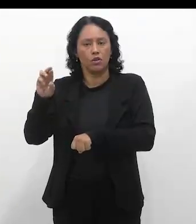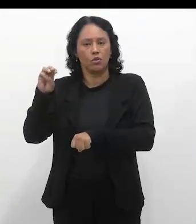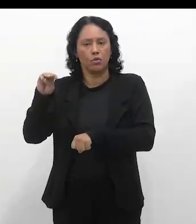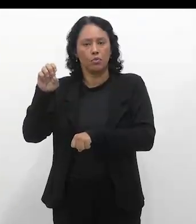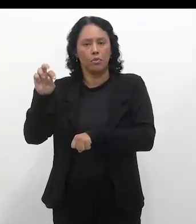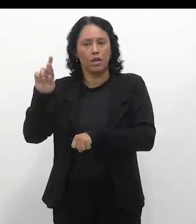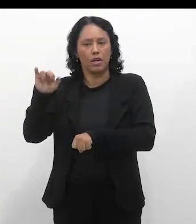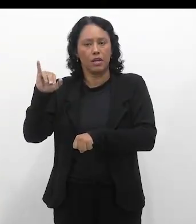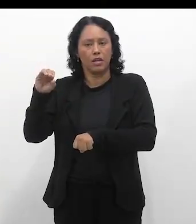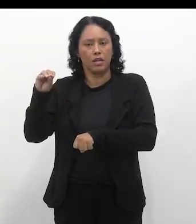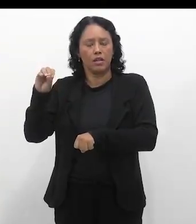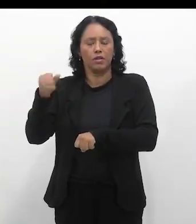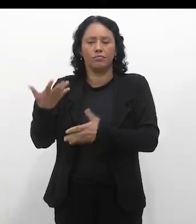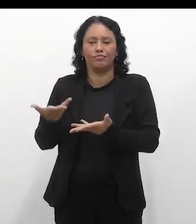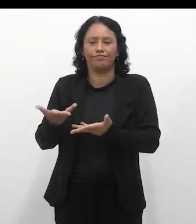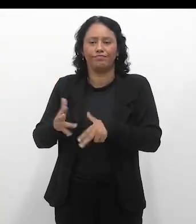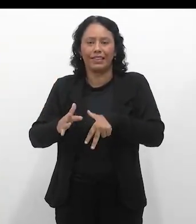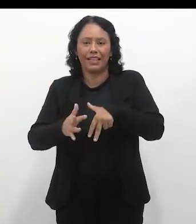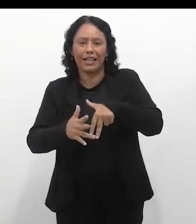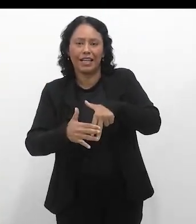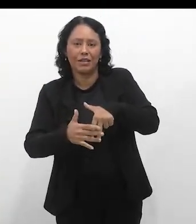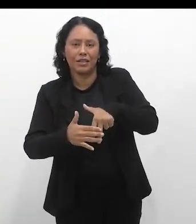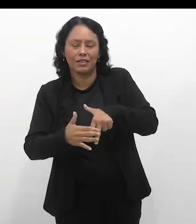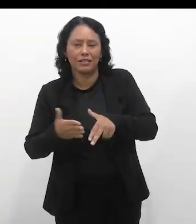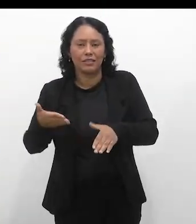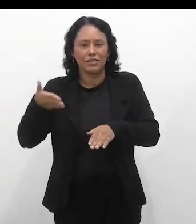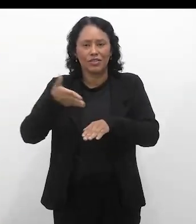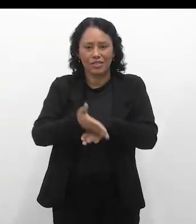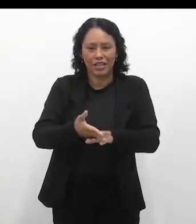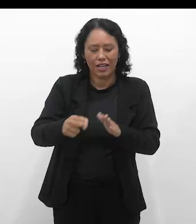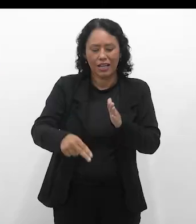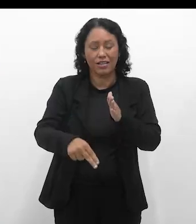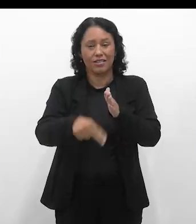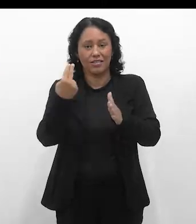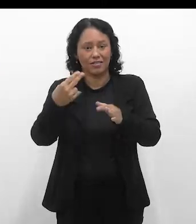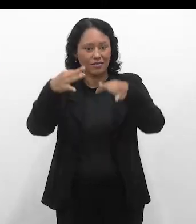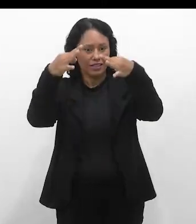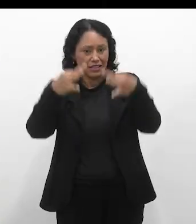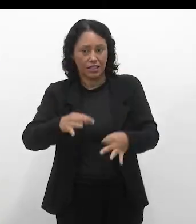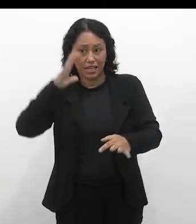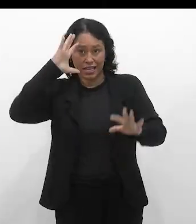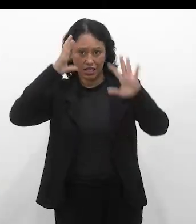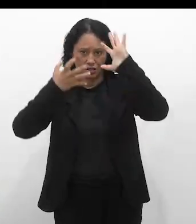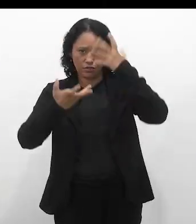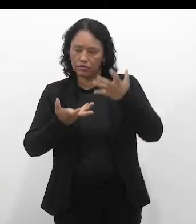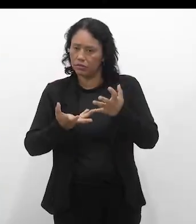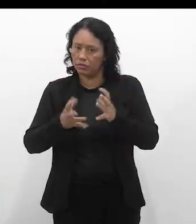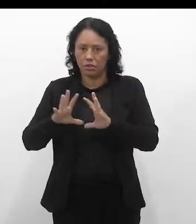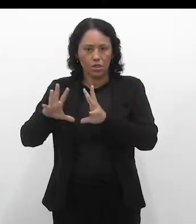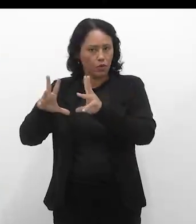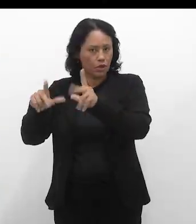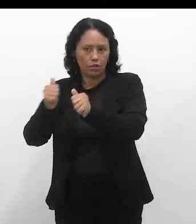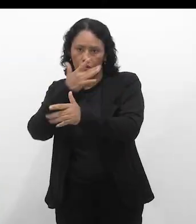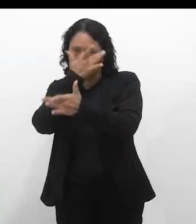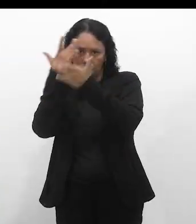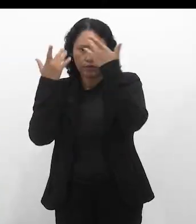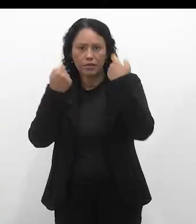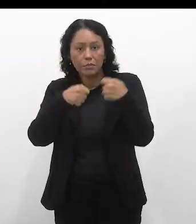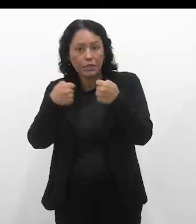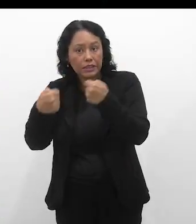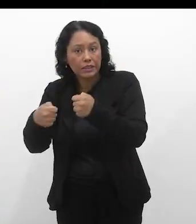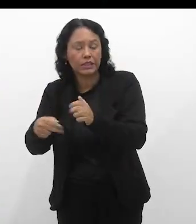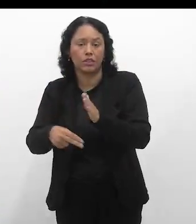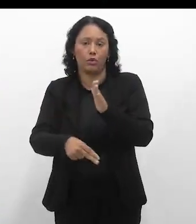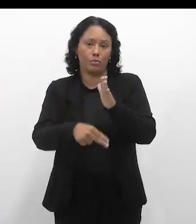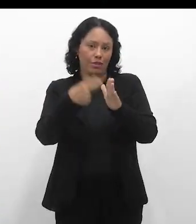paciente chega achando que é a cirurgia que resolve. Não necessariamente. Não é todo mundo que opera, não é todo mundo que